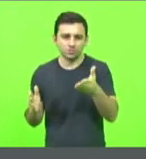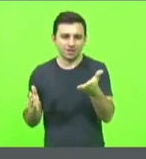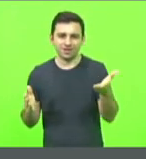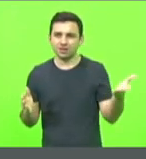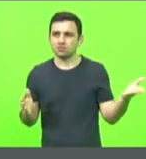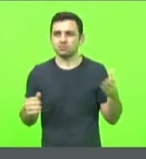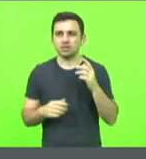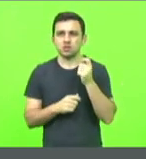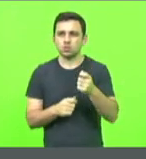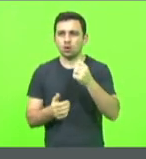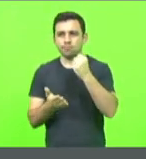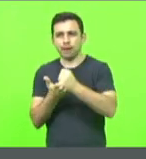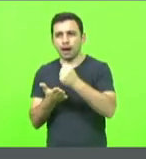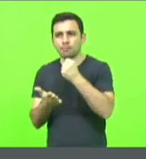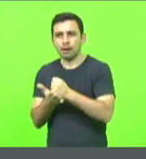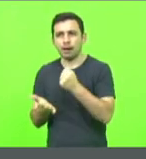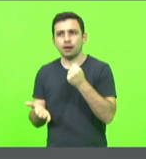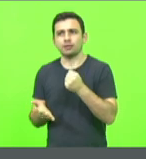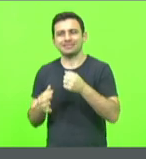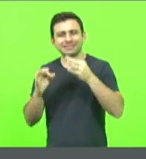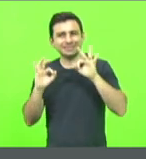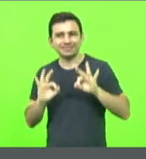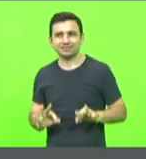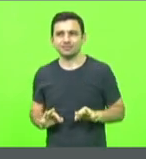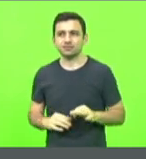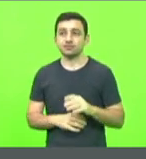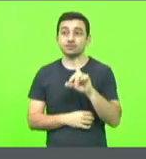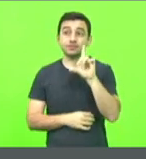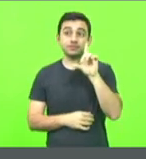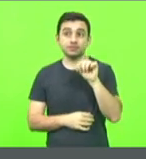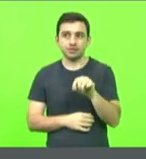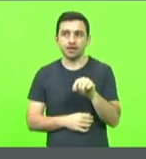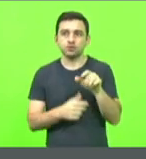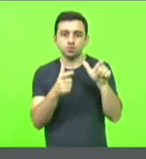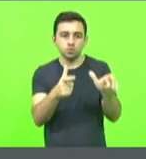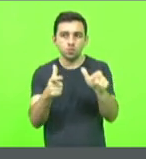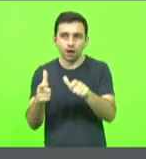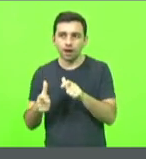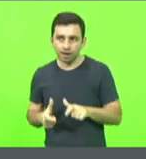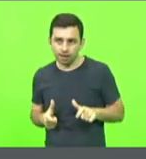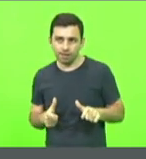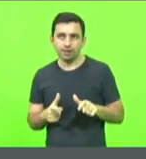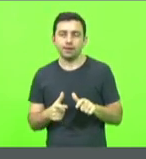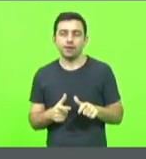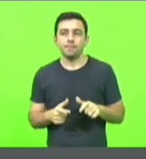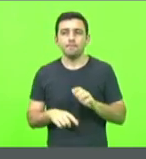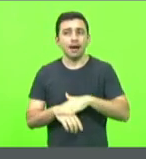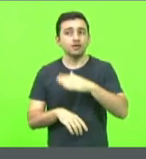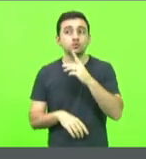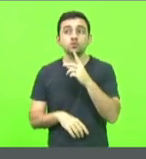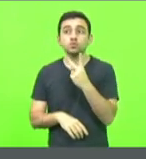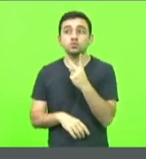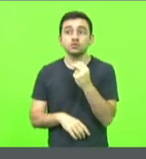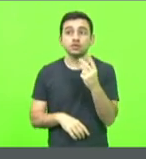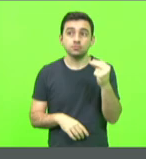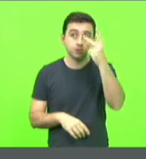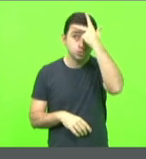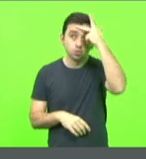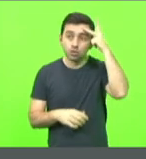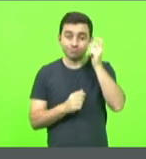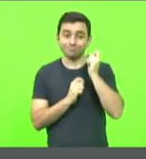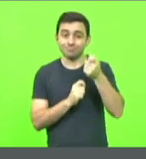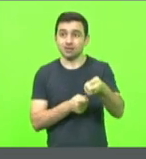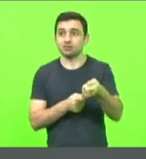toda autenticada, ou seja, são 10 pontos de pesca, são mais de 200 pescadores artesanais e são